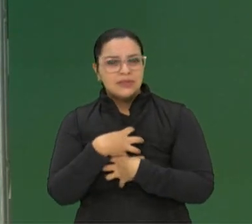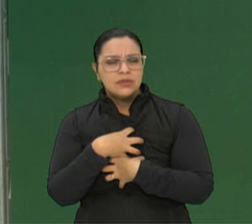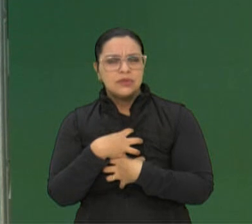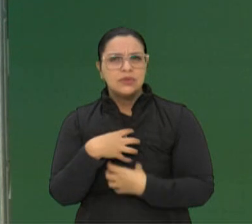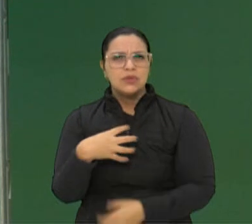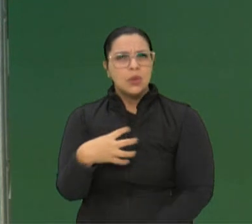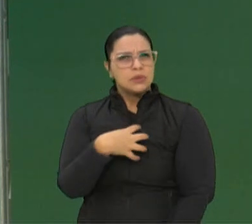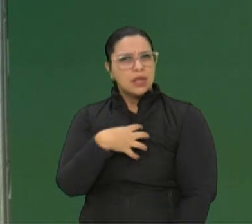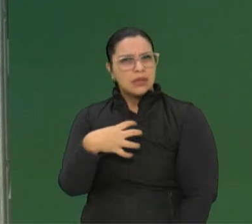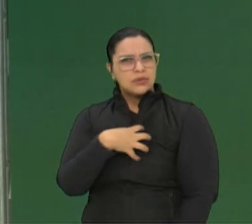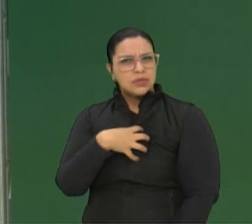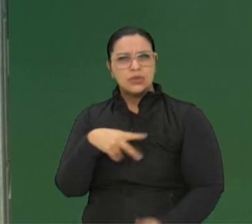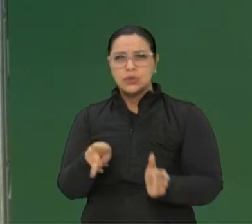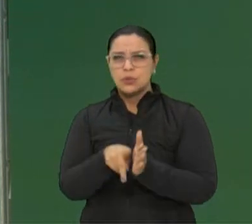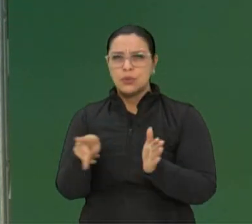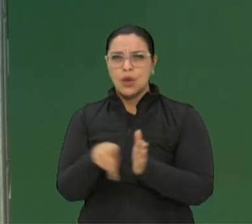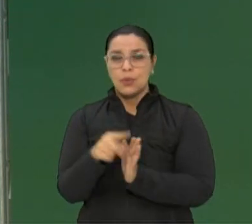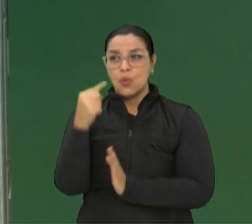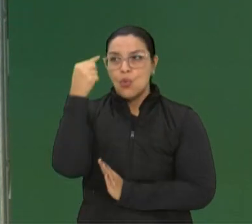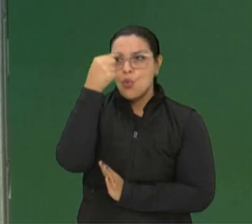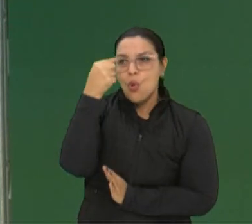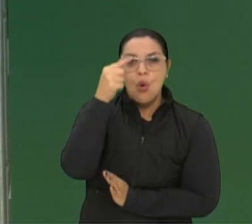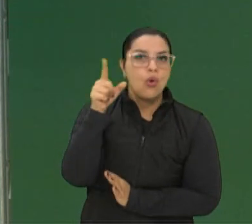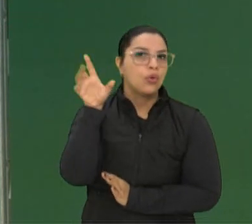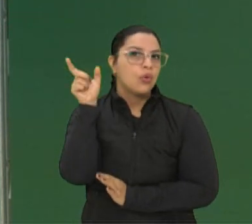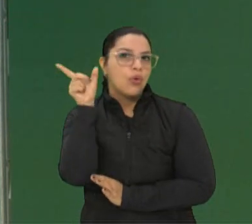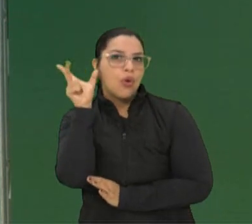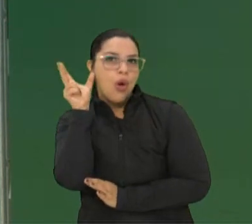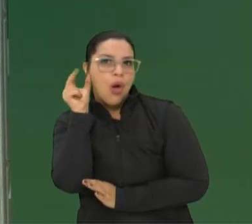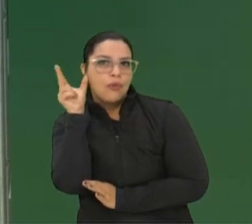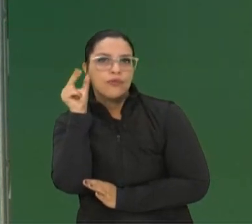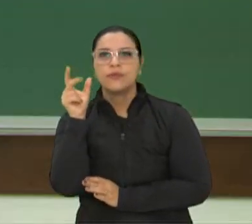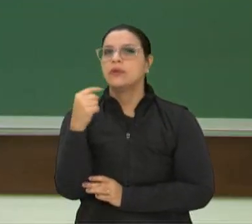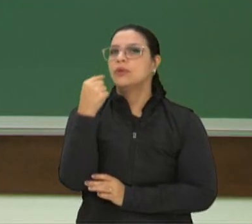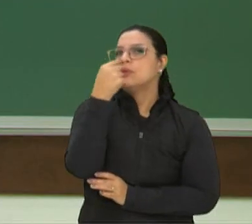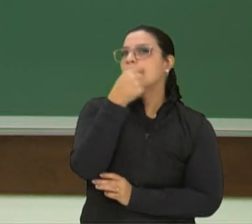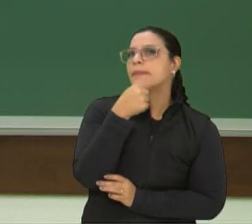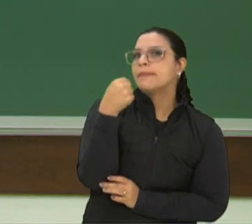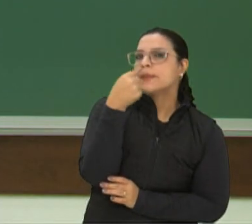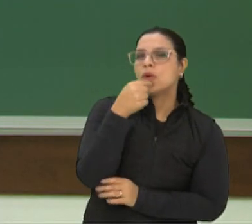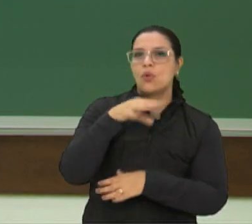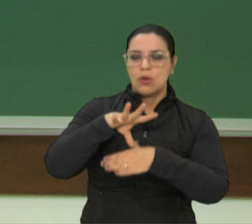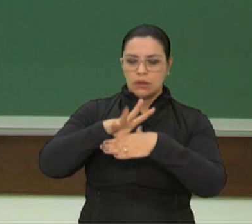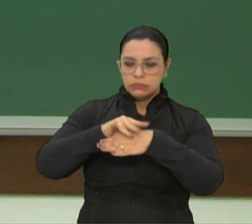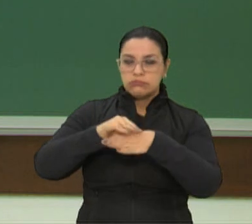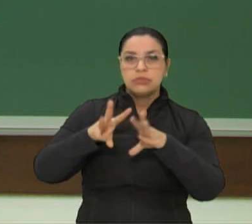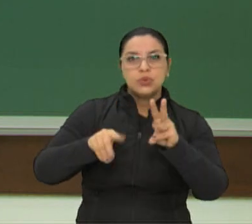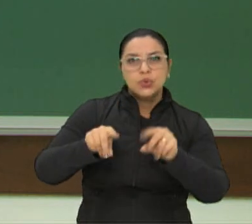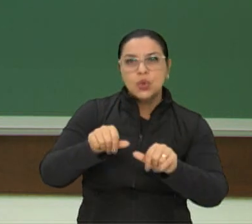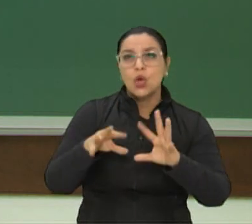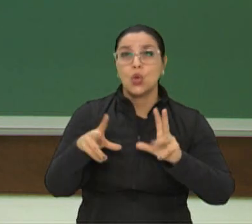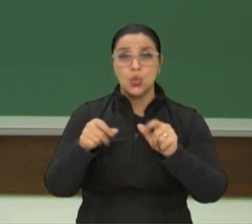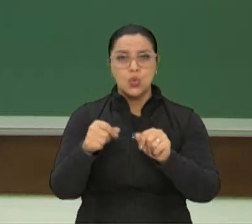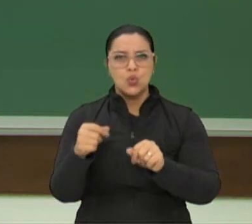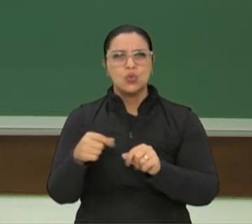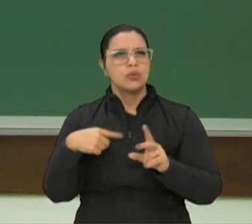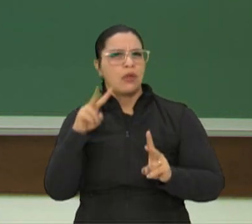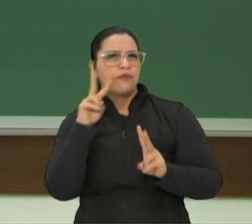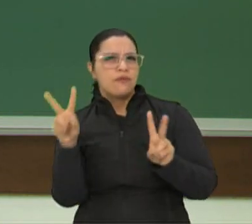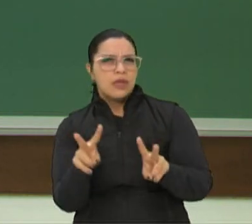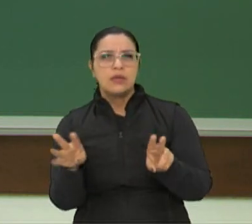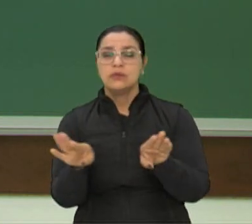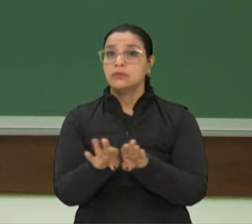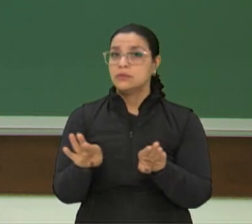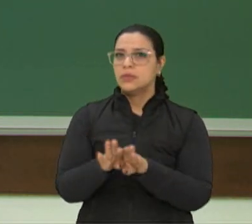aquilo que os seus órgãos, os 5 sentidos, percebem no mundo e te mostram, né? O tato, o olfato, o paladar, aquilo que você escuta e aquilo que